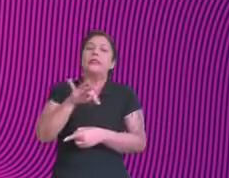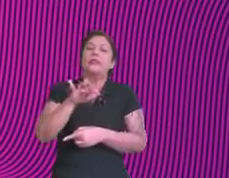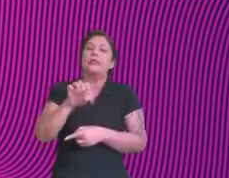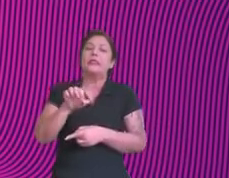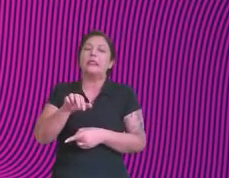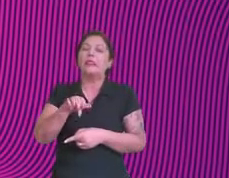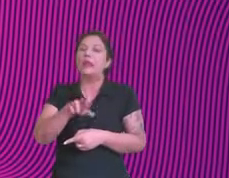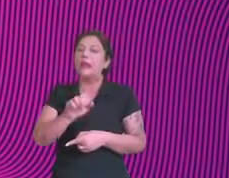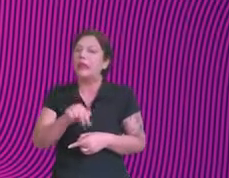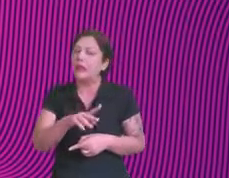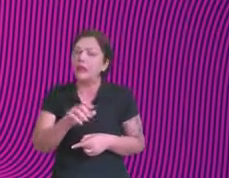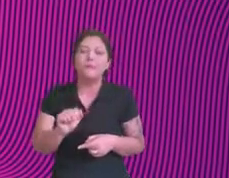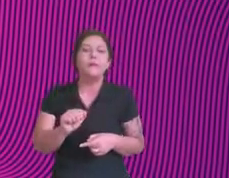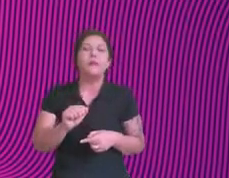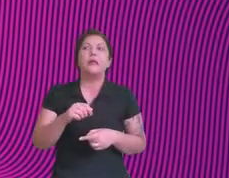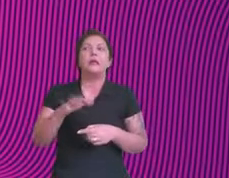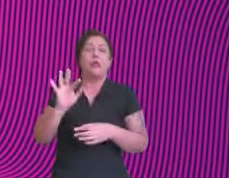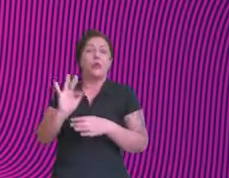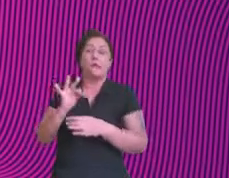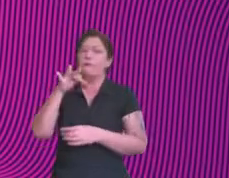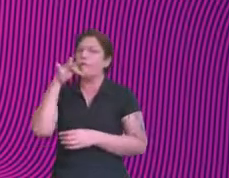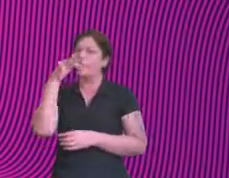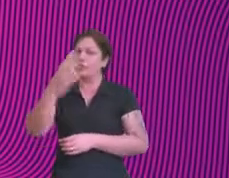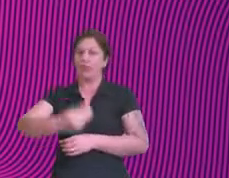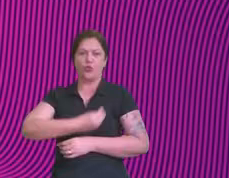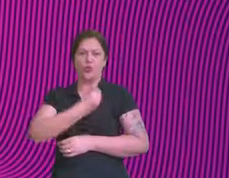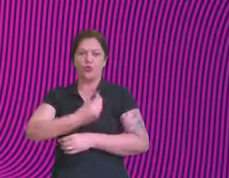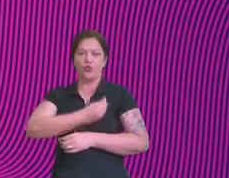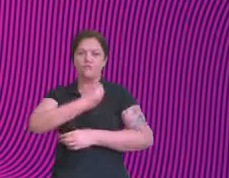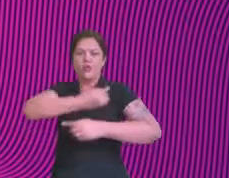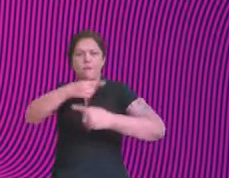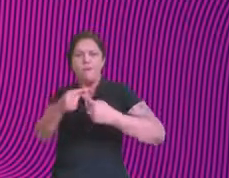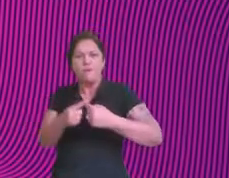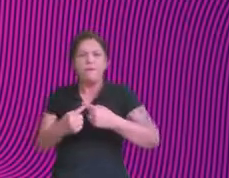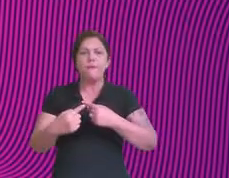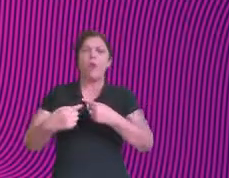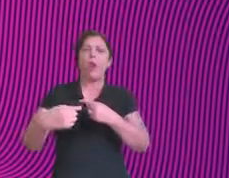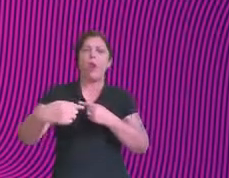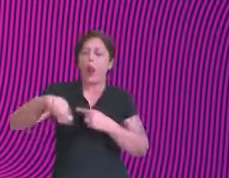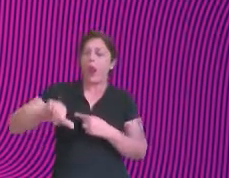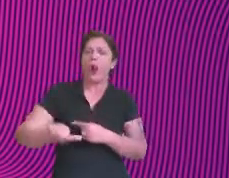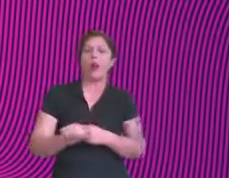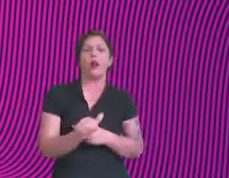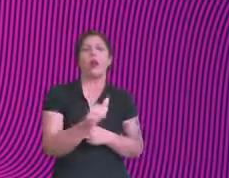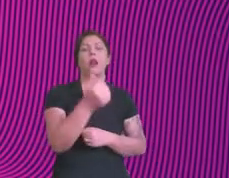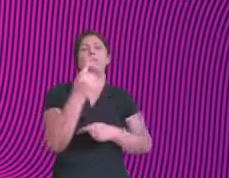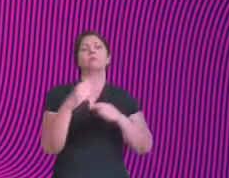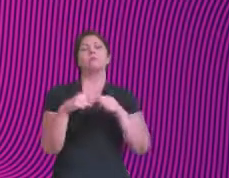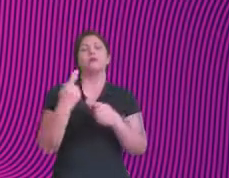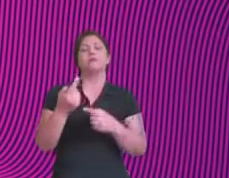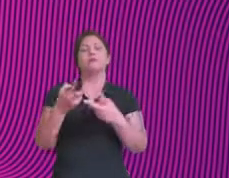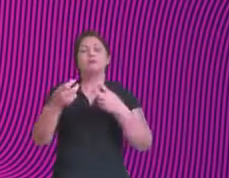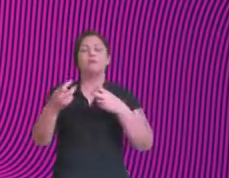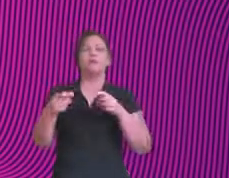de vida no contexto paliativo. Mas, por enquanto, é isso que eu vejo também.